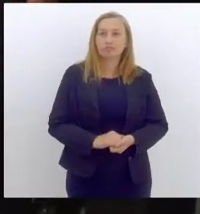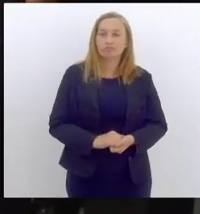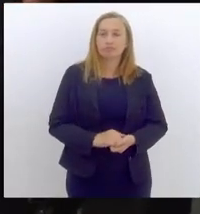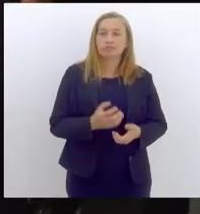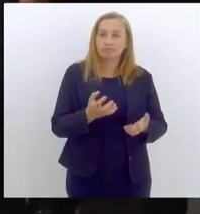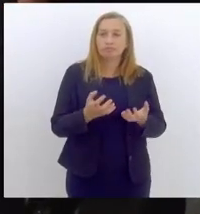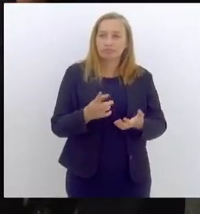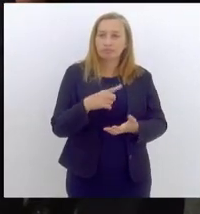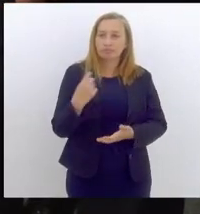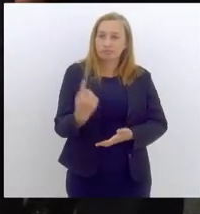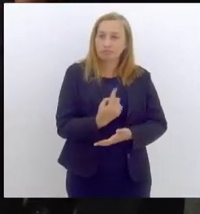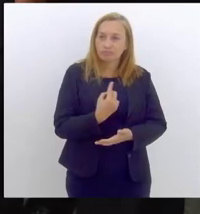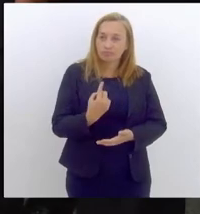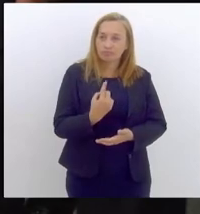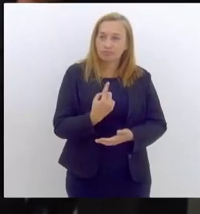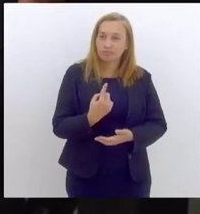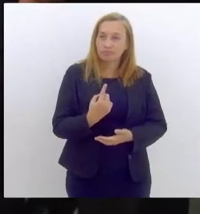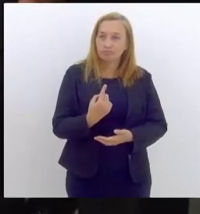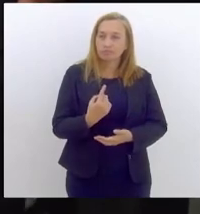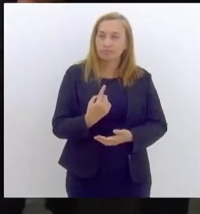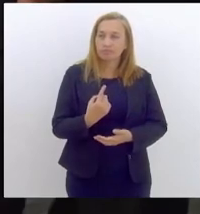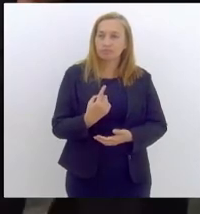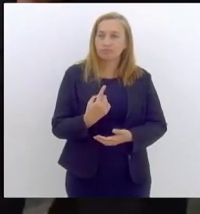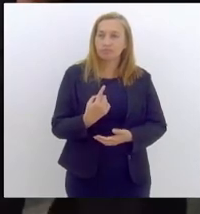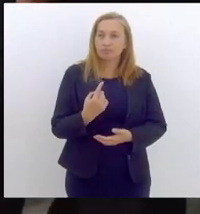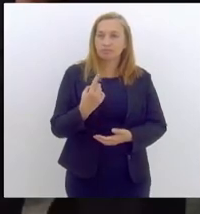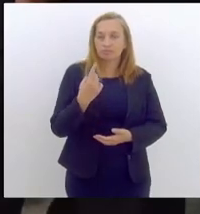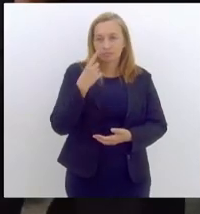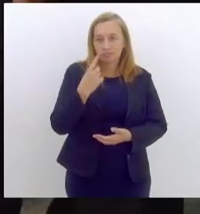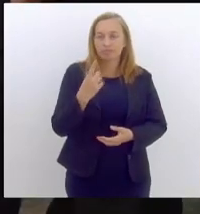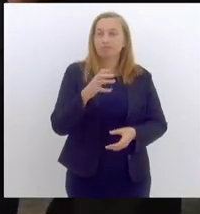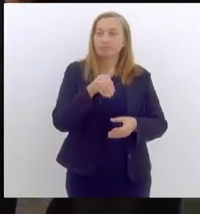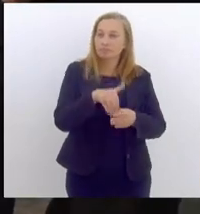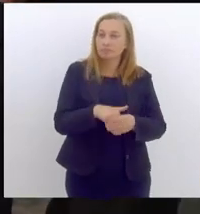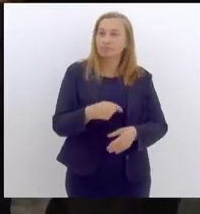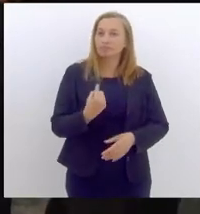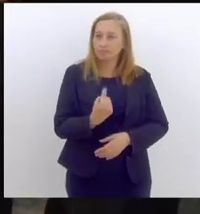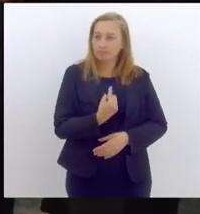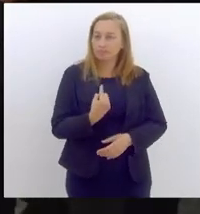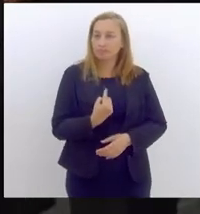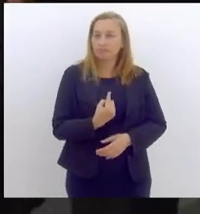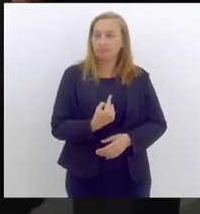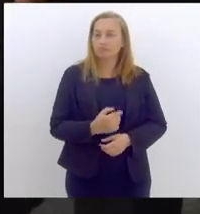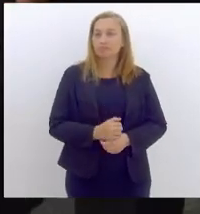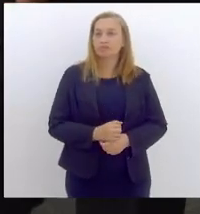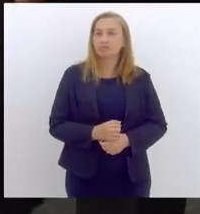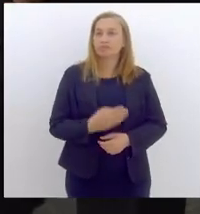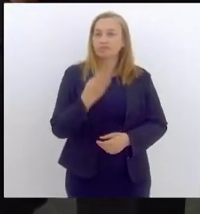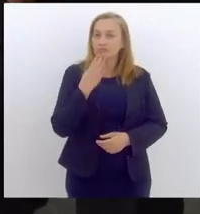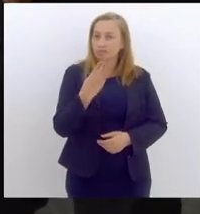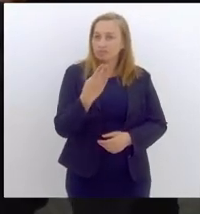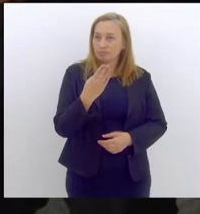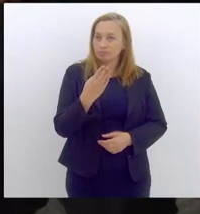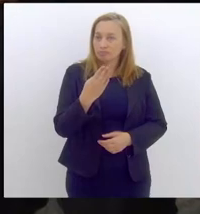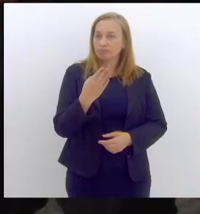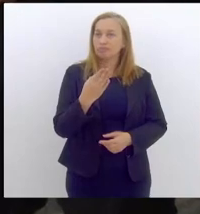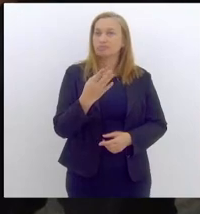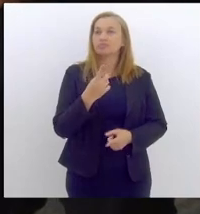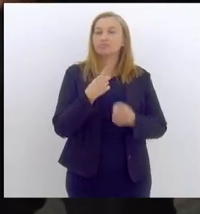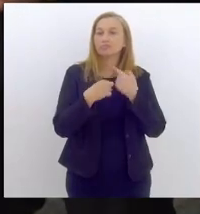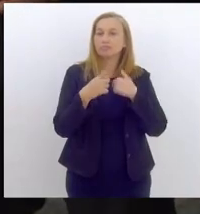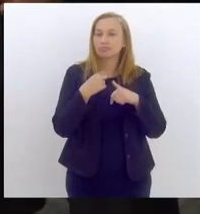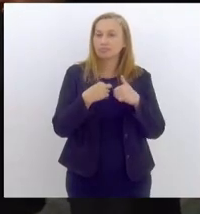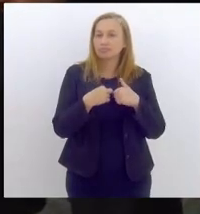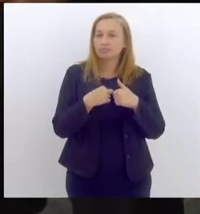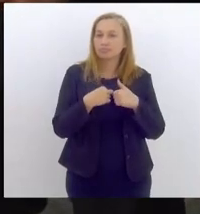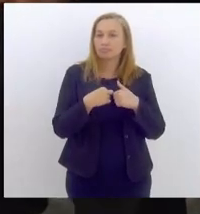nós coerência, porque votou em nós com algum tipo de expectativa